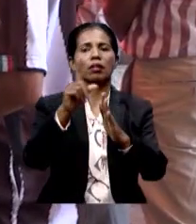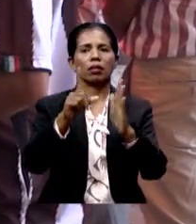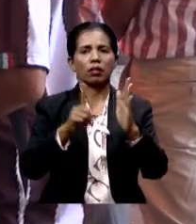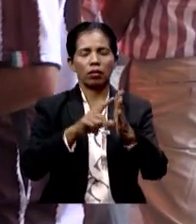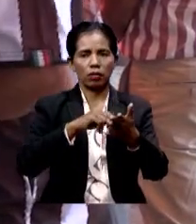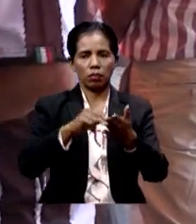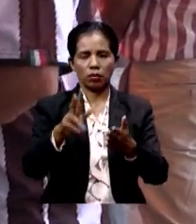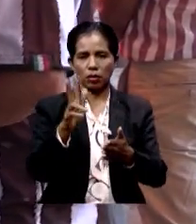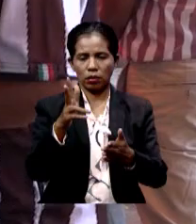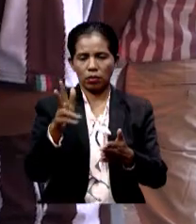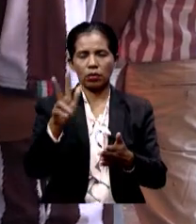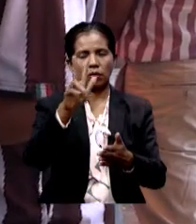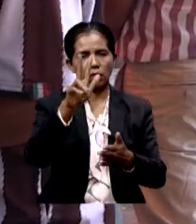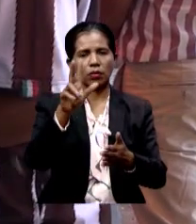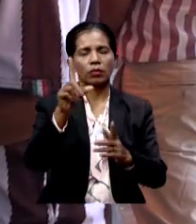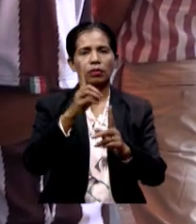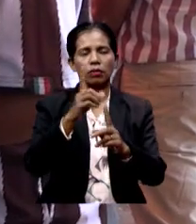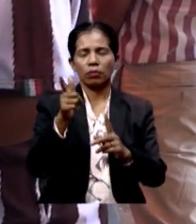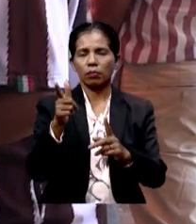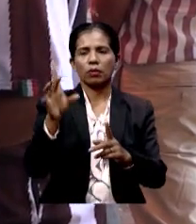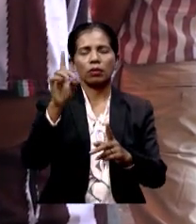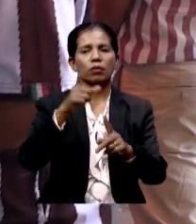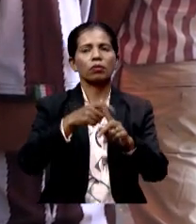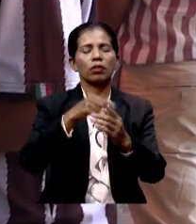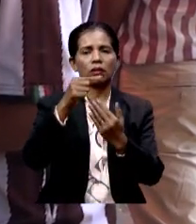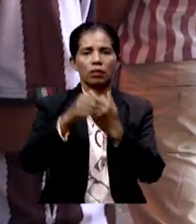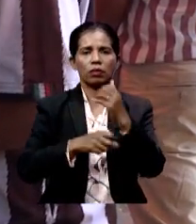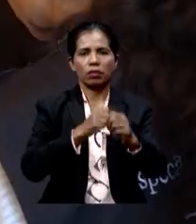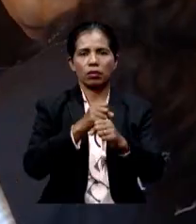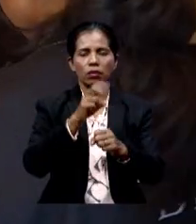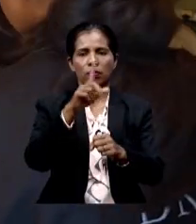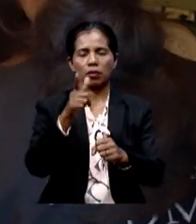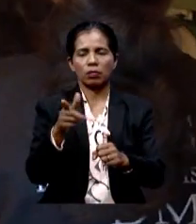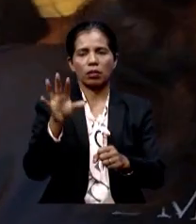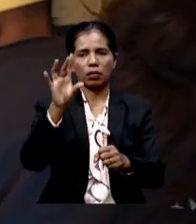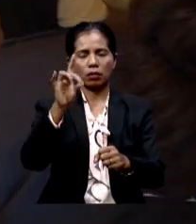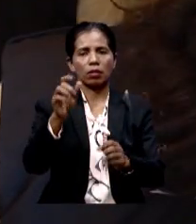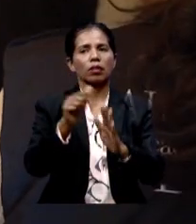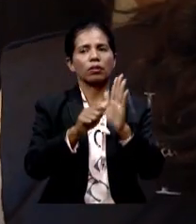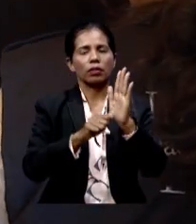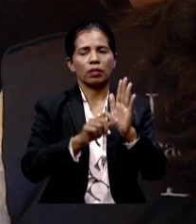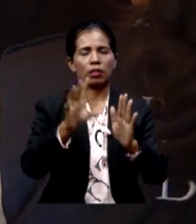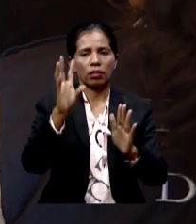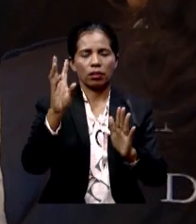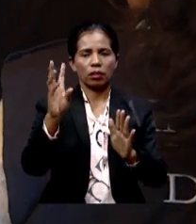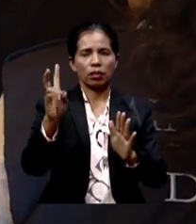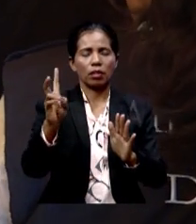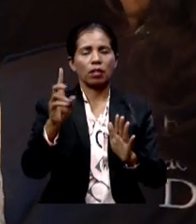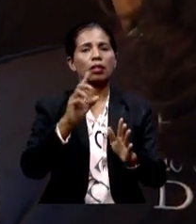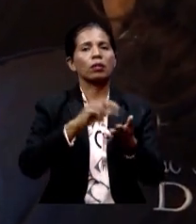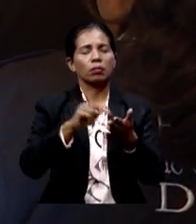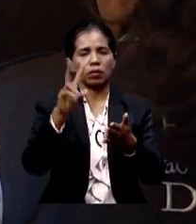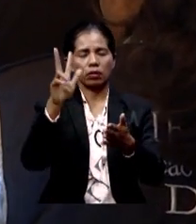número tolonolo recintolo, loron rua nolo recinhito, fulan agosto, tina rihun rua walo, artigo nem número 3, colia